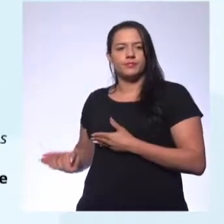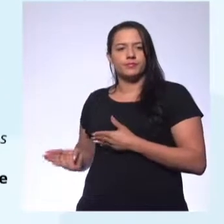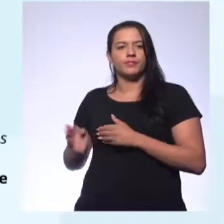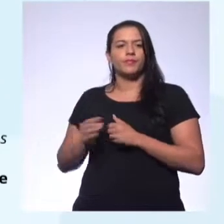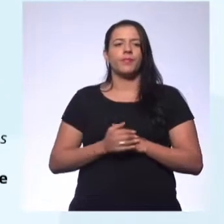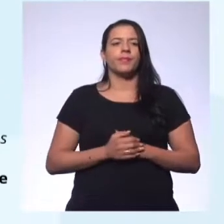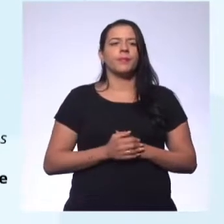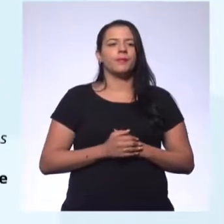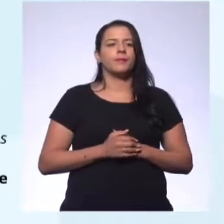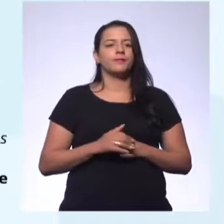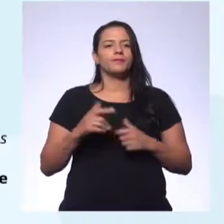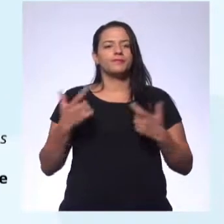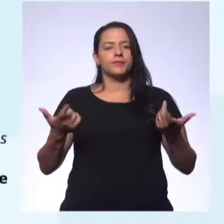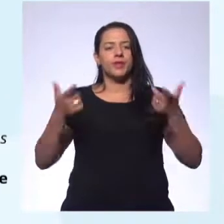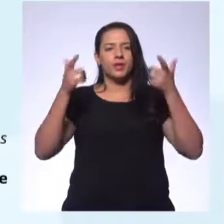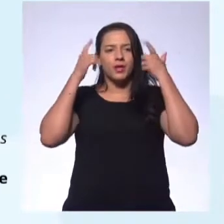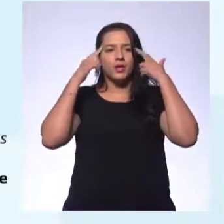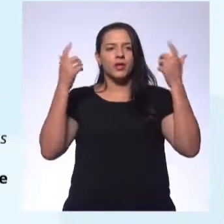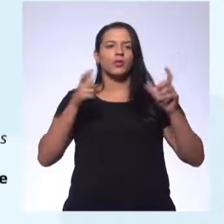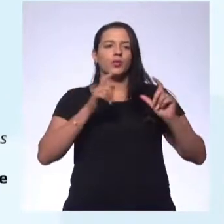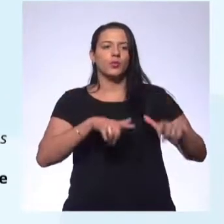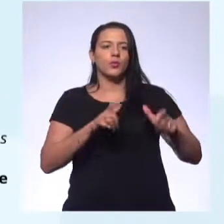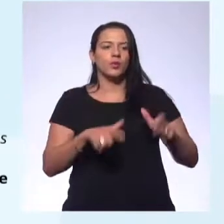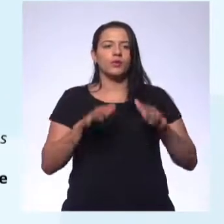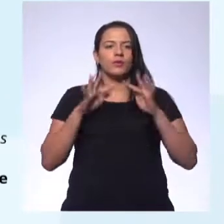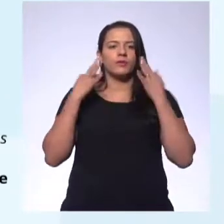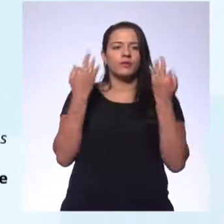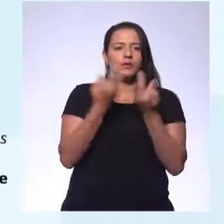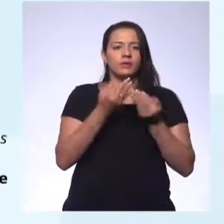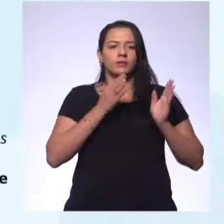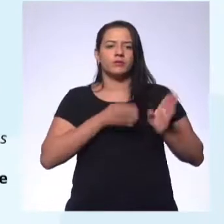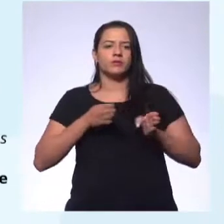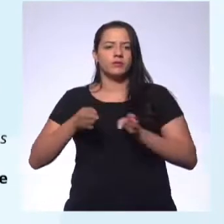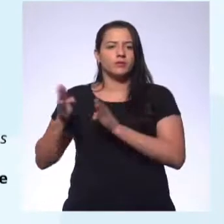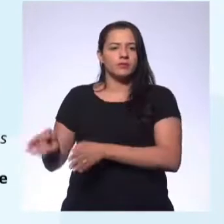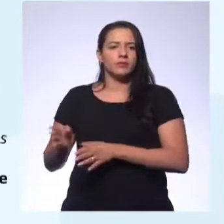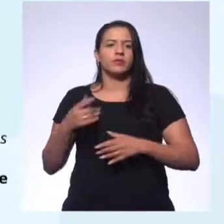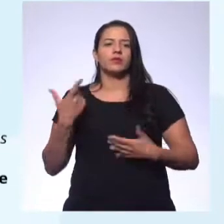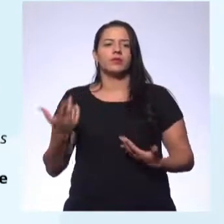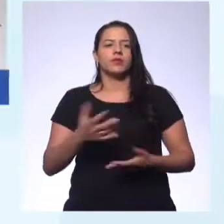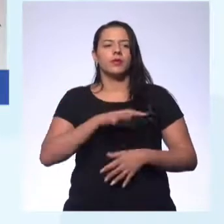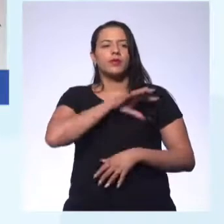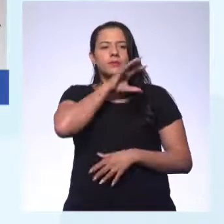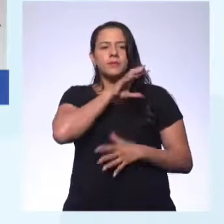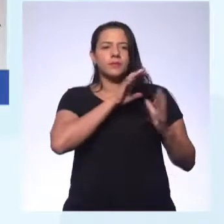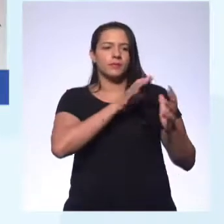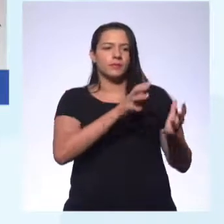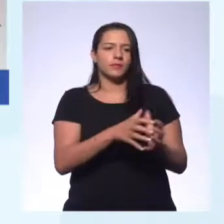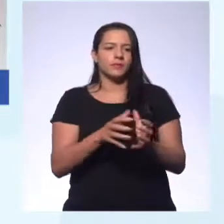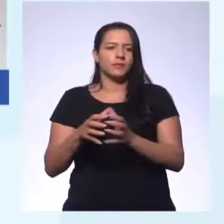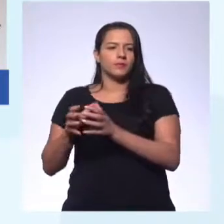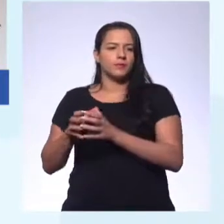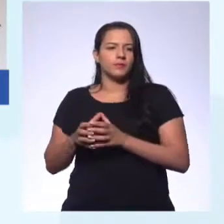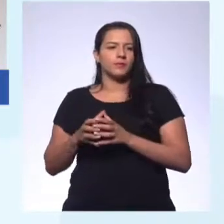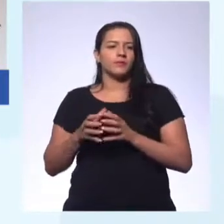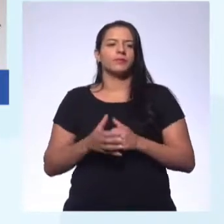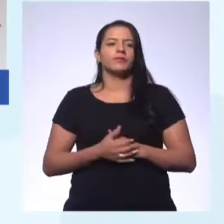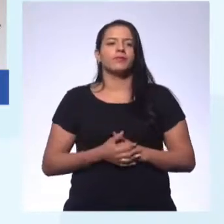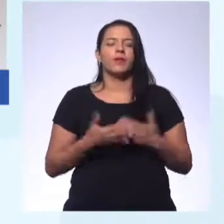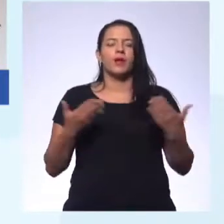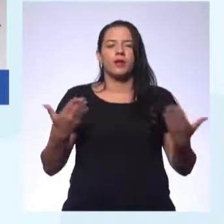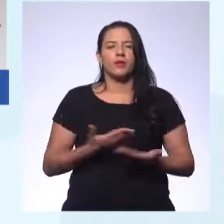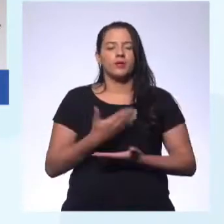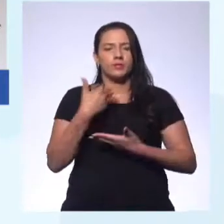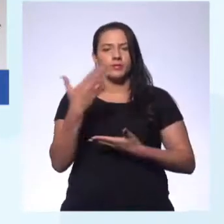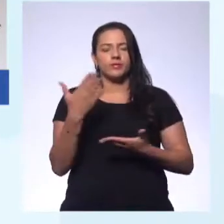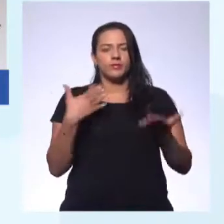Domínio, reino, filo, classe, ordem, família, gênero e espécie. Ok? E agora aqui uma